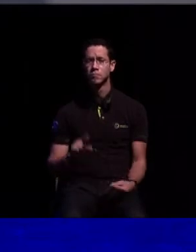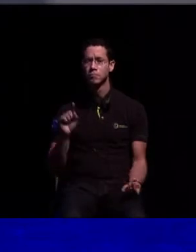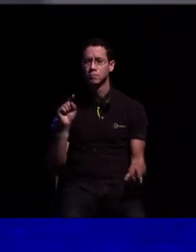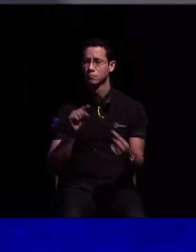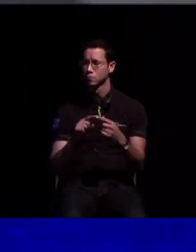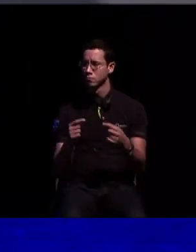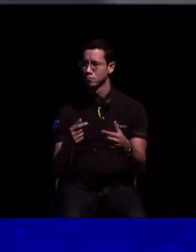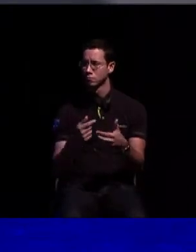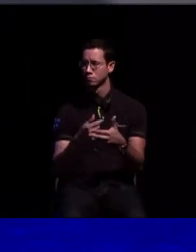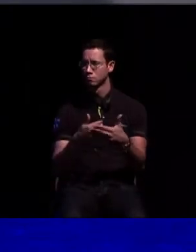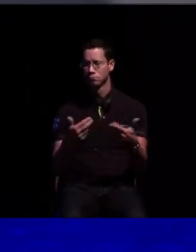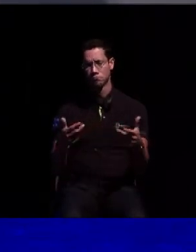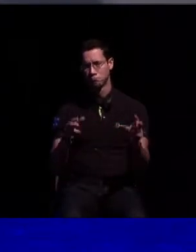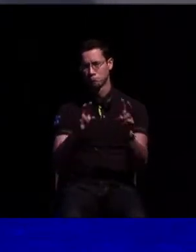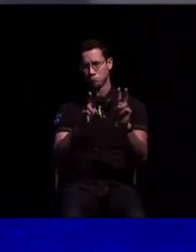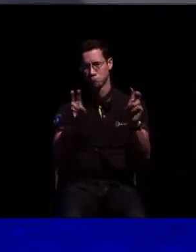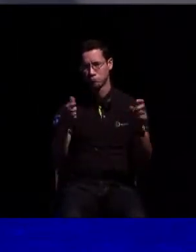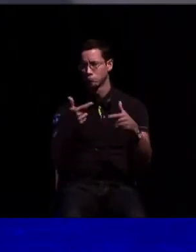Isso